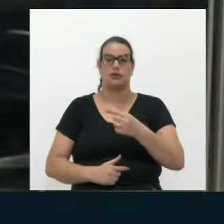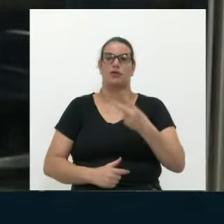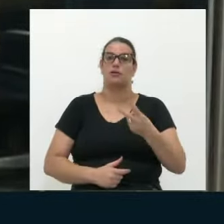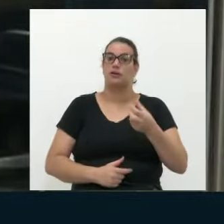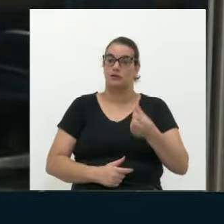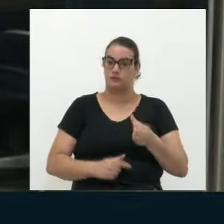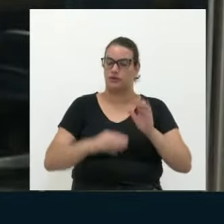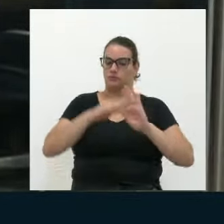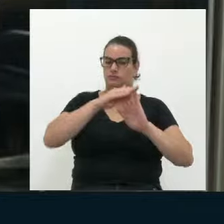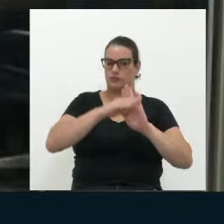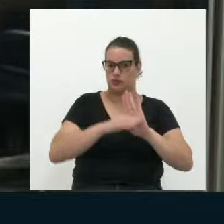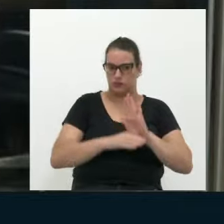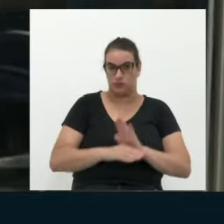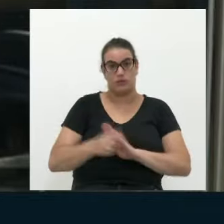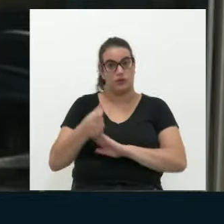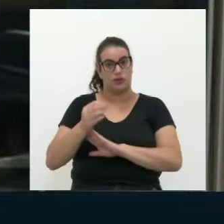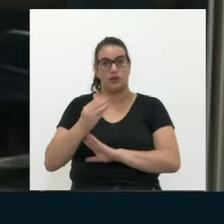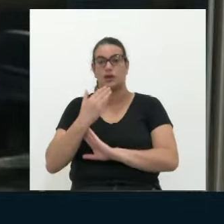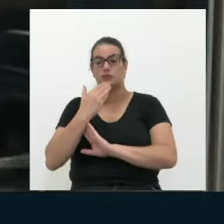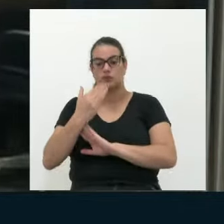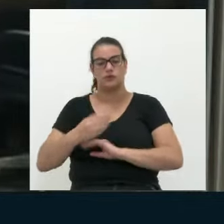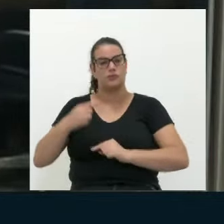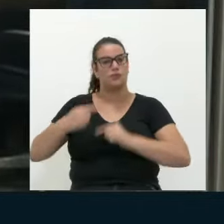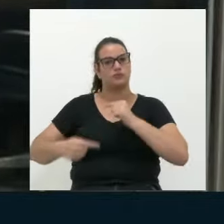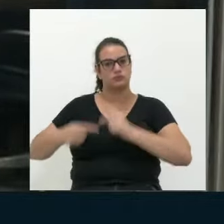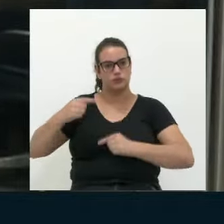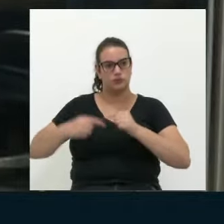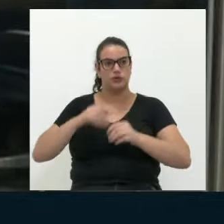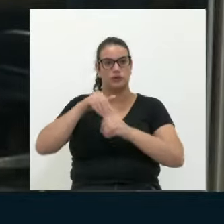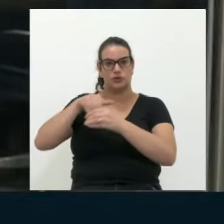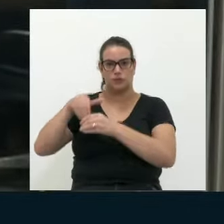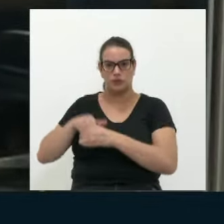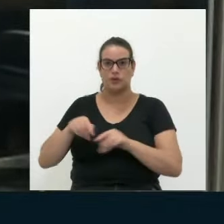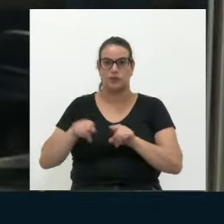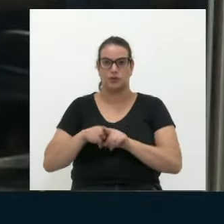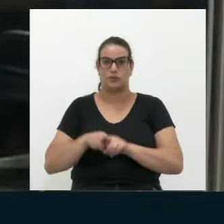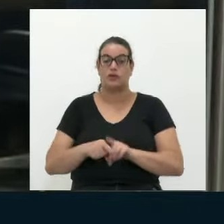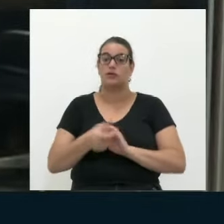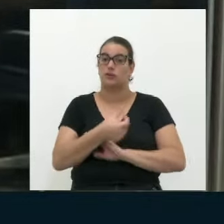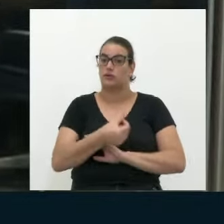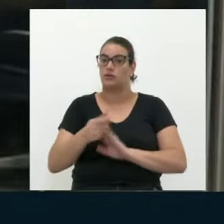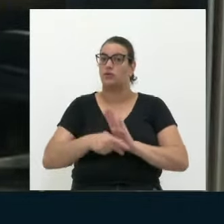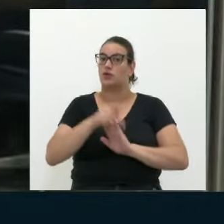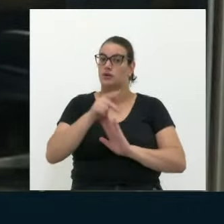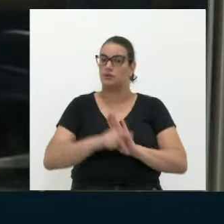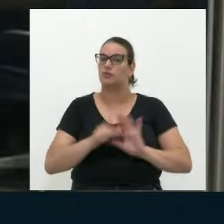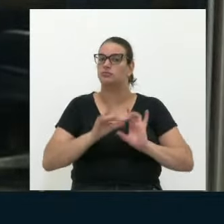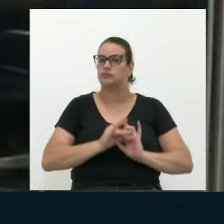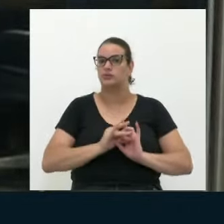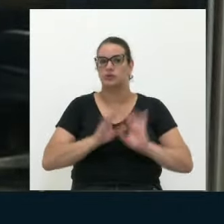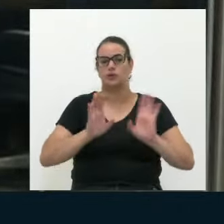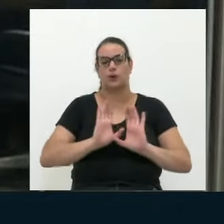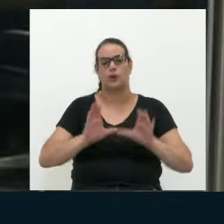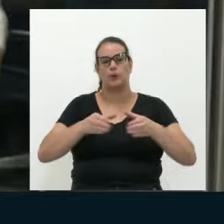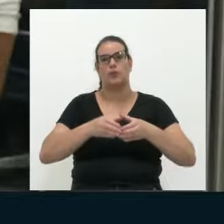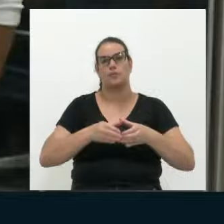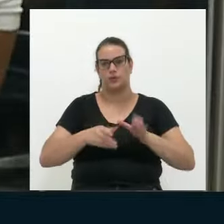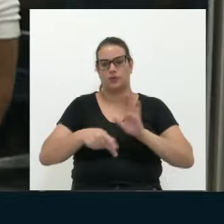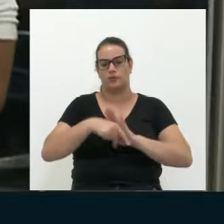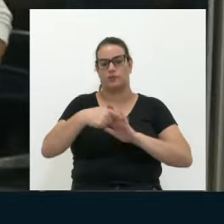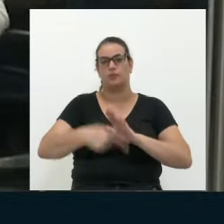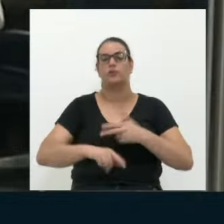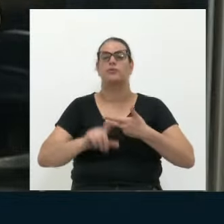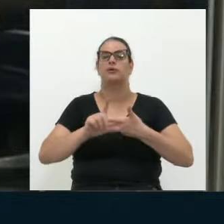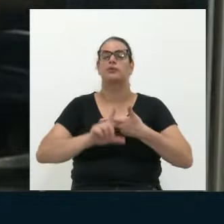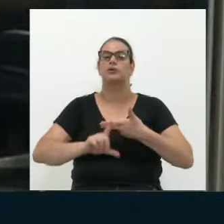itens. São 60 requerimentos para serem discutidos e votados e 66 projetos para serem deliberados às comissões permanentes do